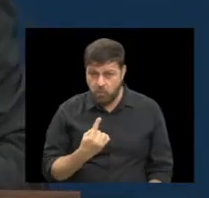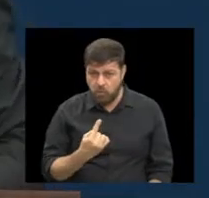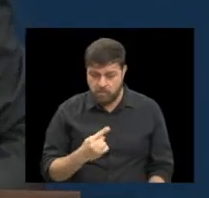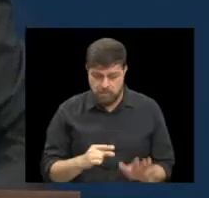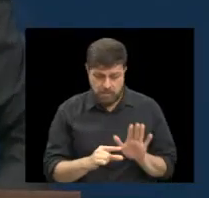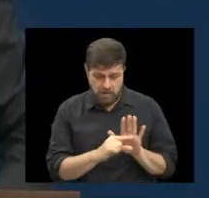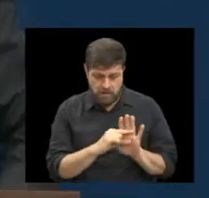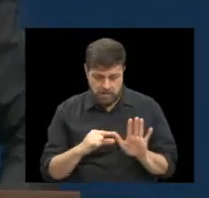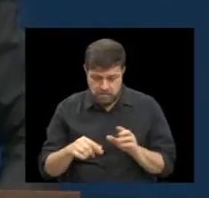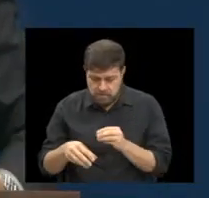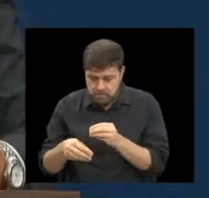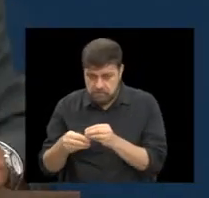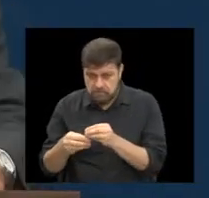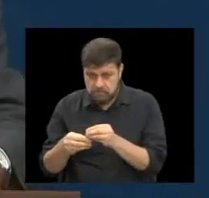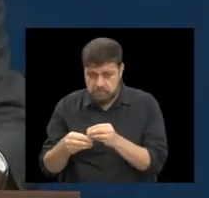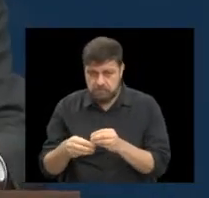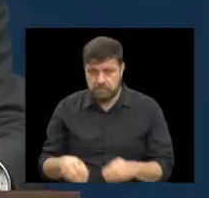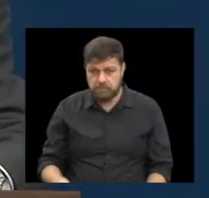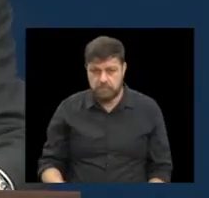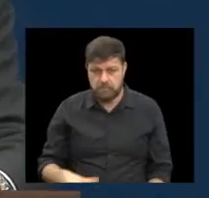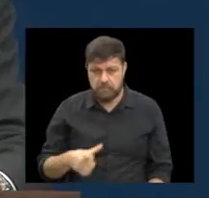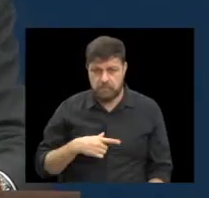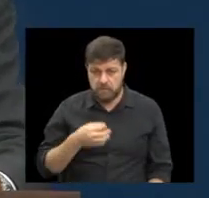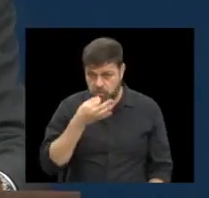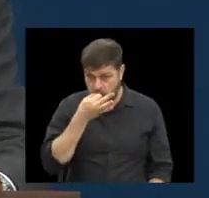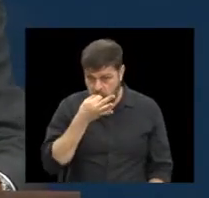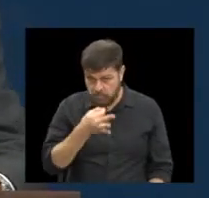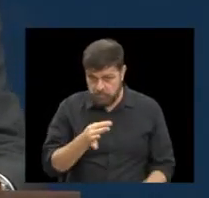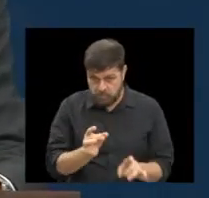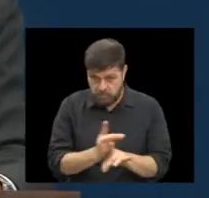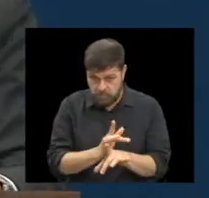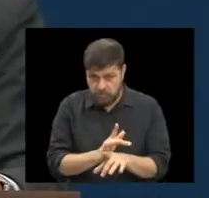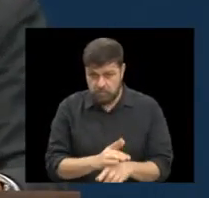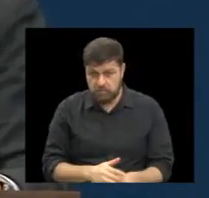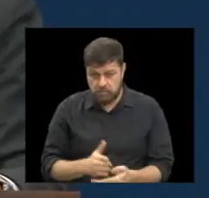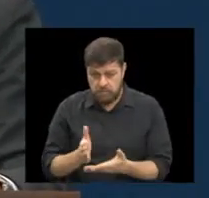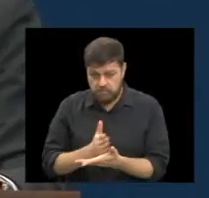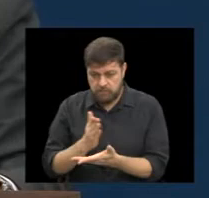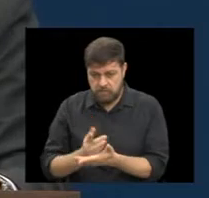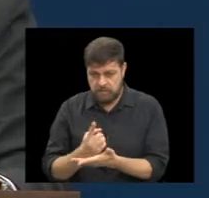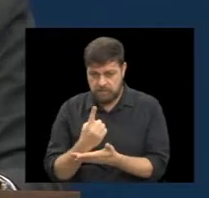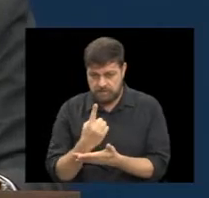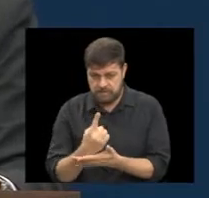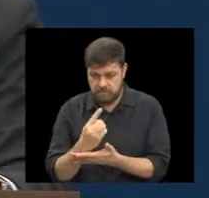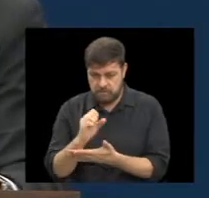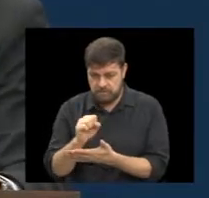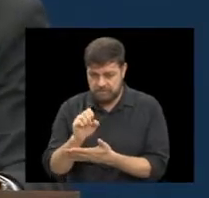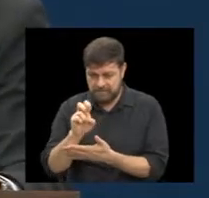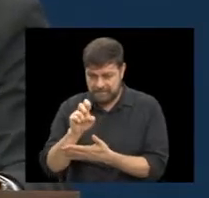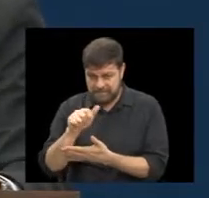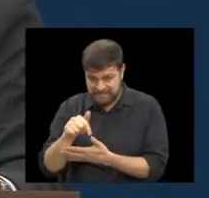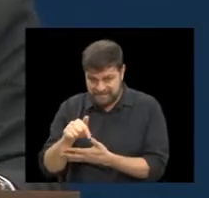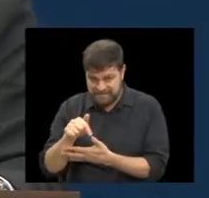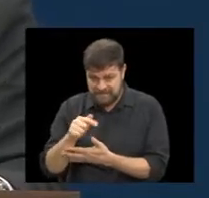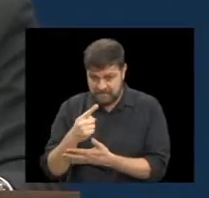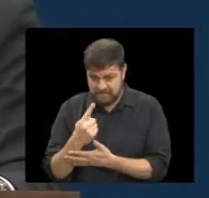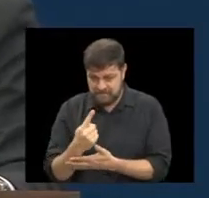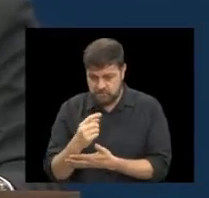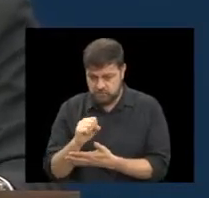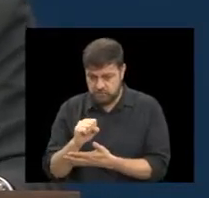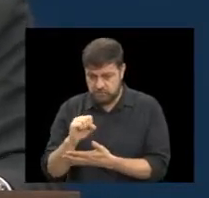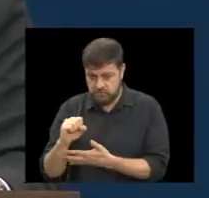que foi apresentada, tem a seguinte análise. De folhas 187, 188,